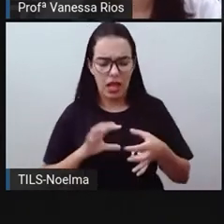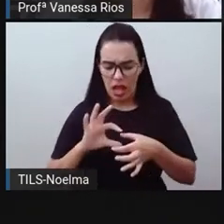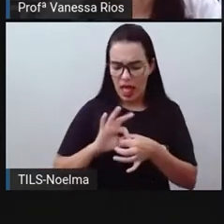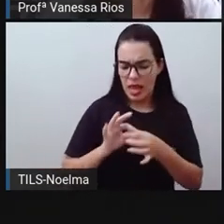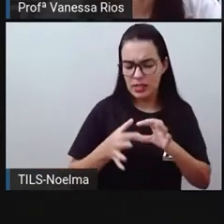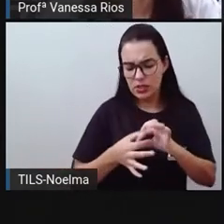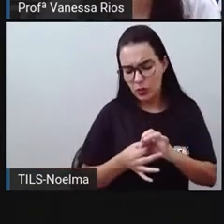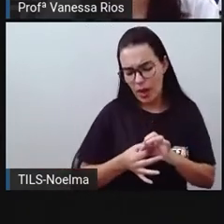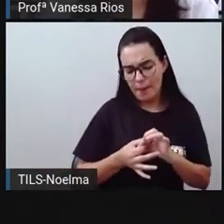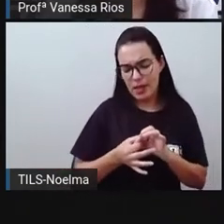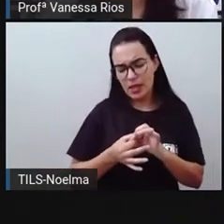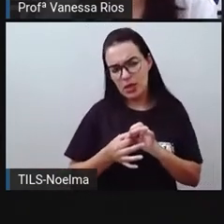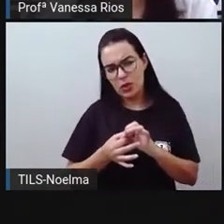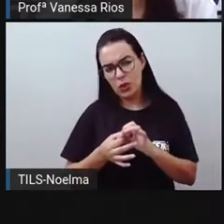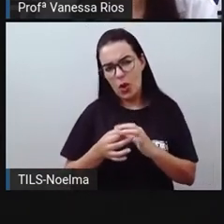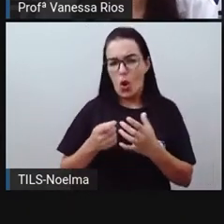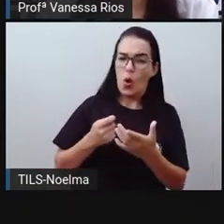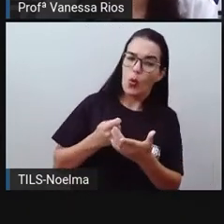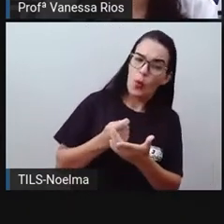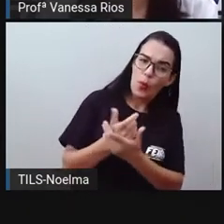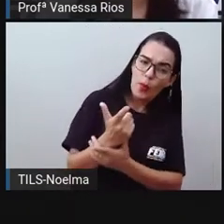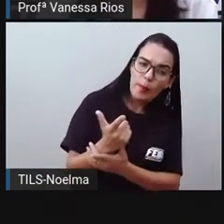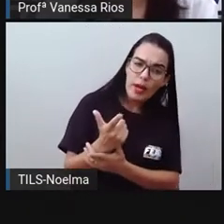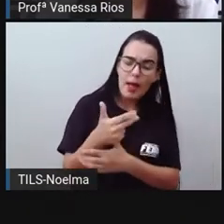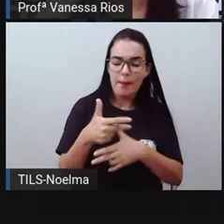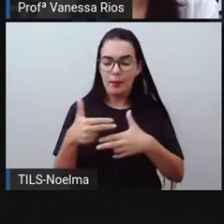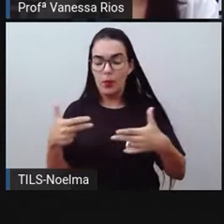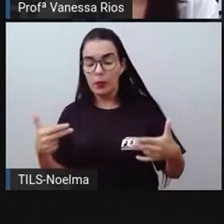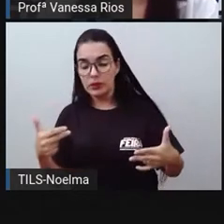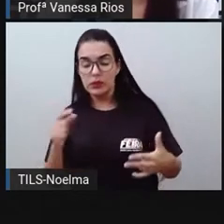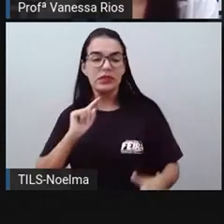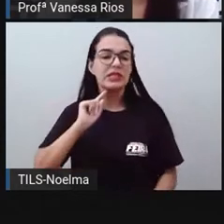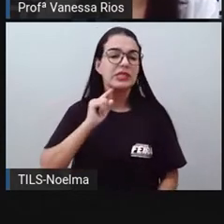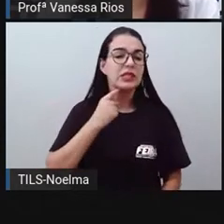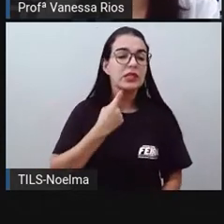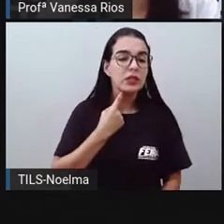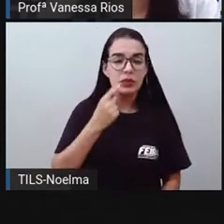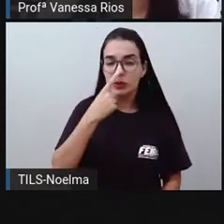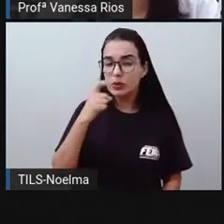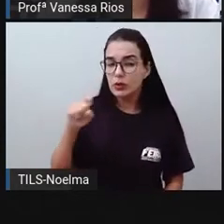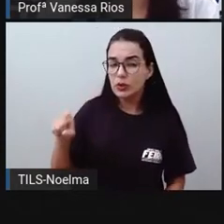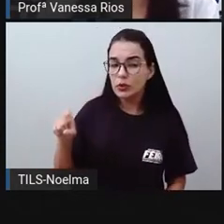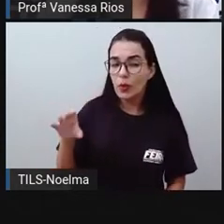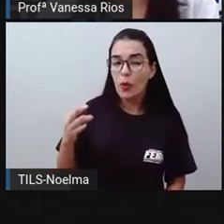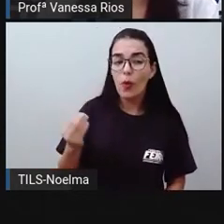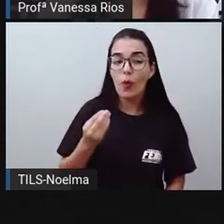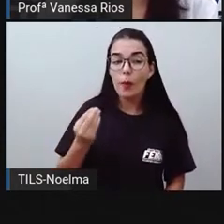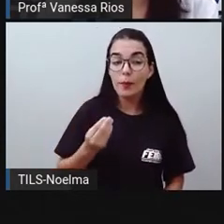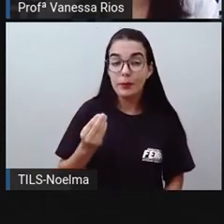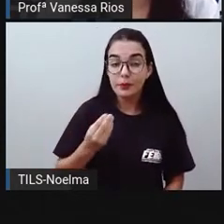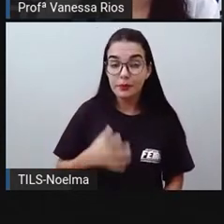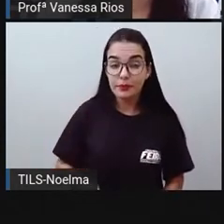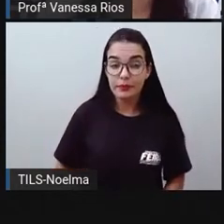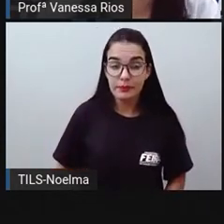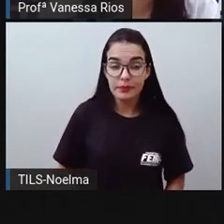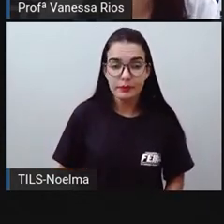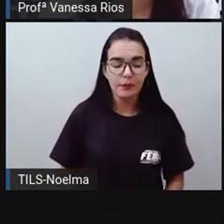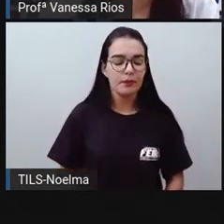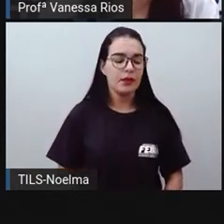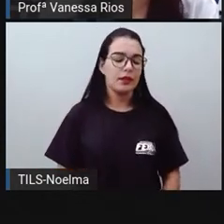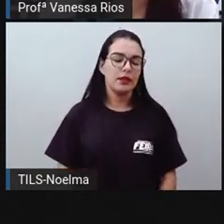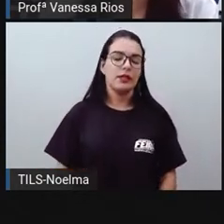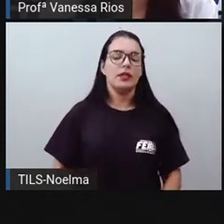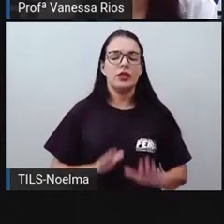se relaciona? A gente já viu também que quanto mais se consome, mais se